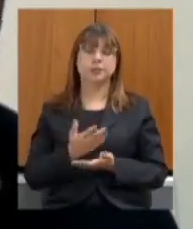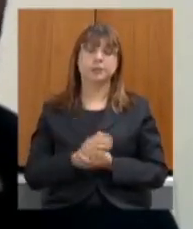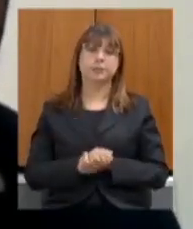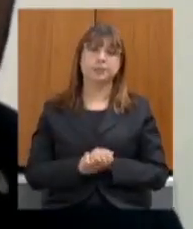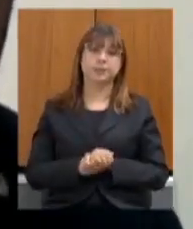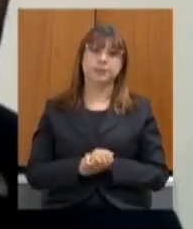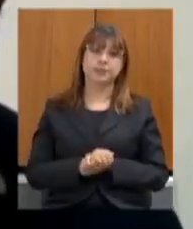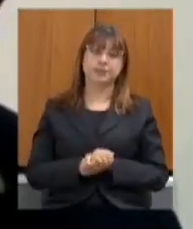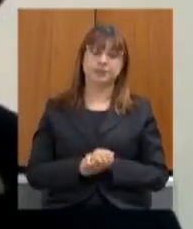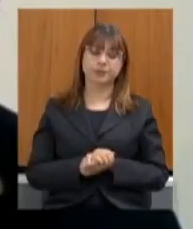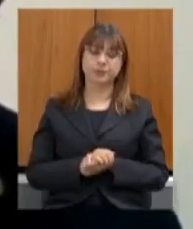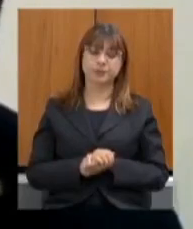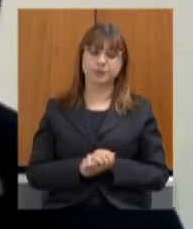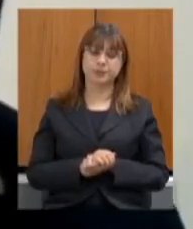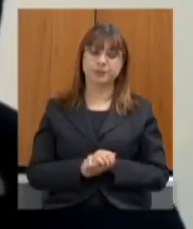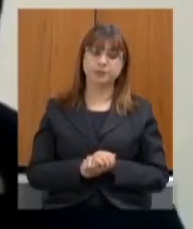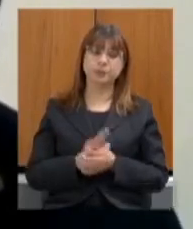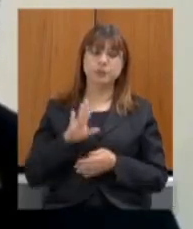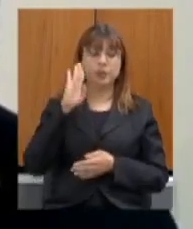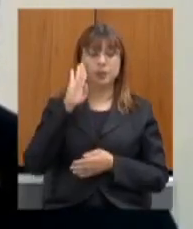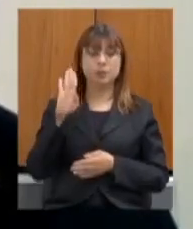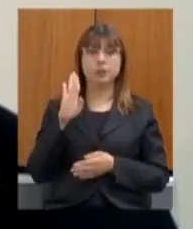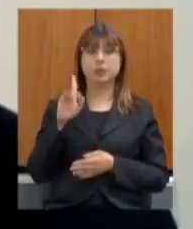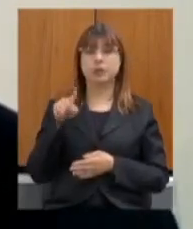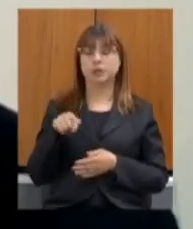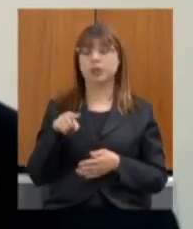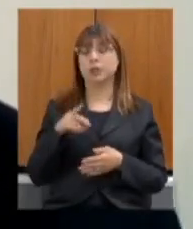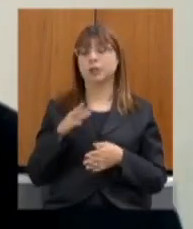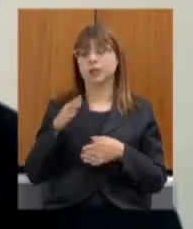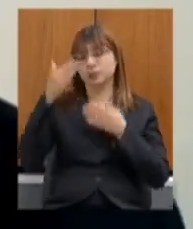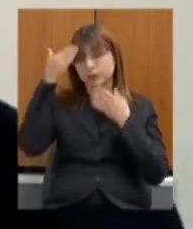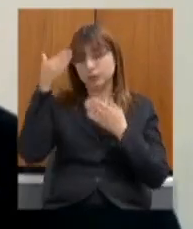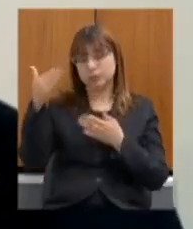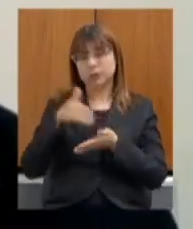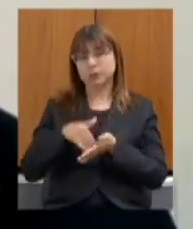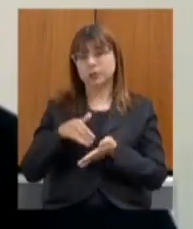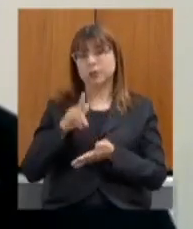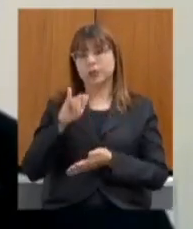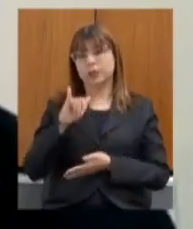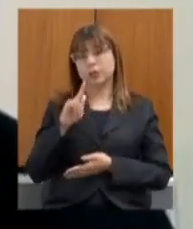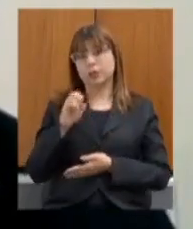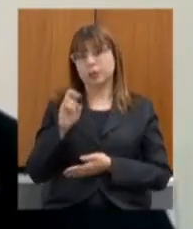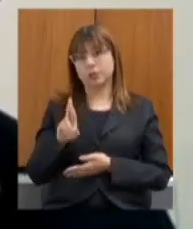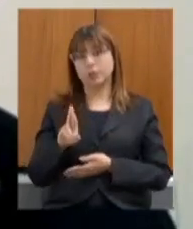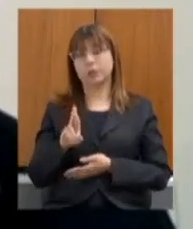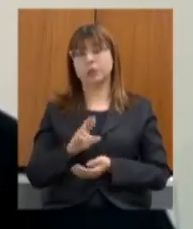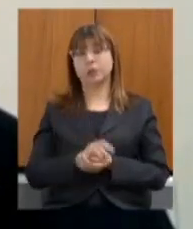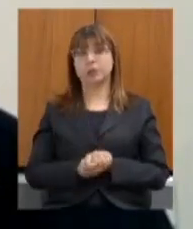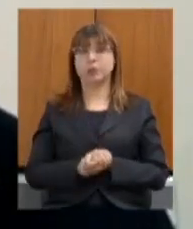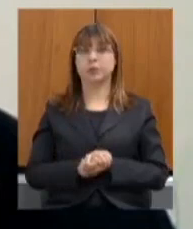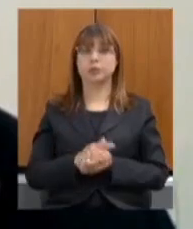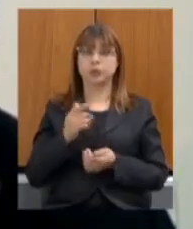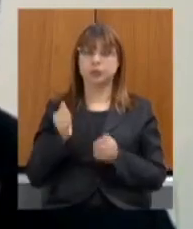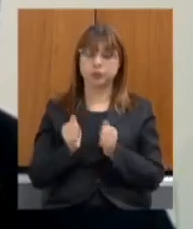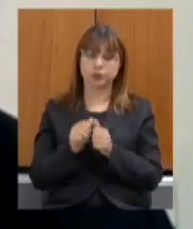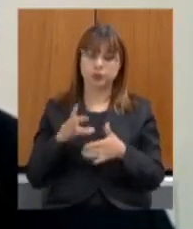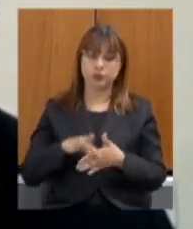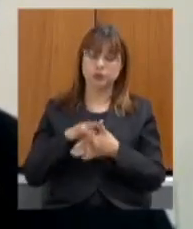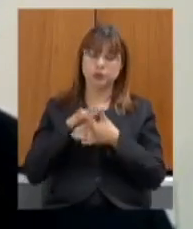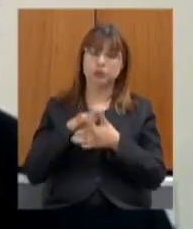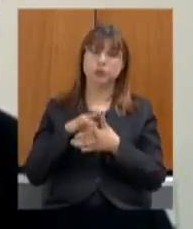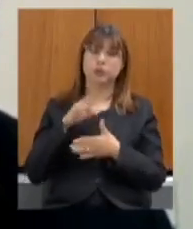deputado Carlos Pimenta. Mas, em suma, eu só tenho que agradecer ao secretário Igor, por ter essa porta de entrada, juntamente com o nosso líder